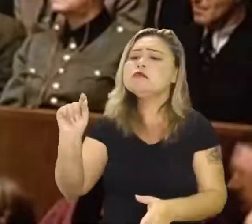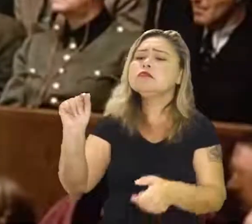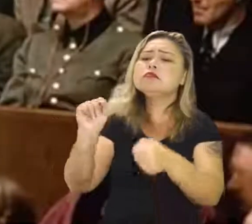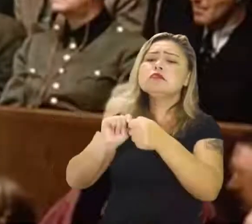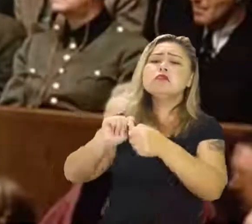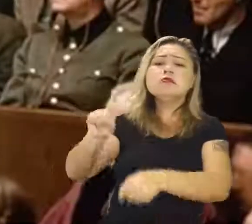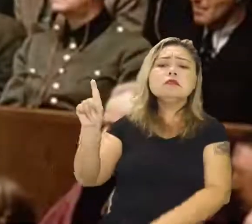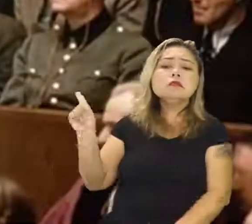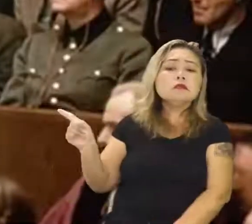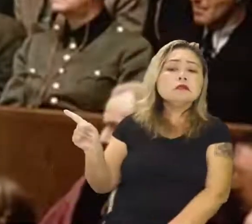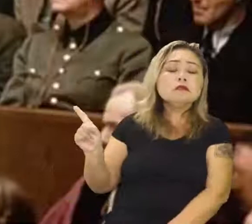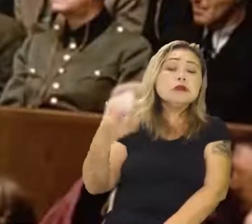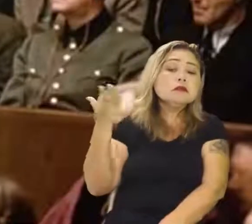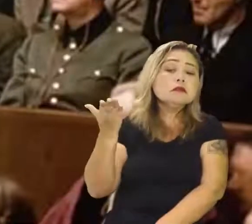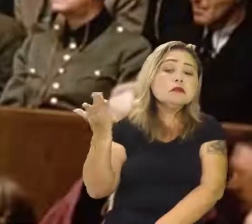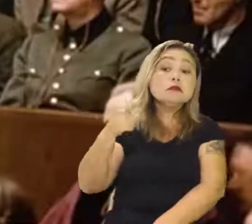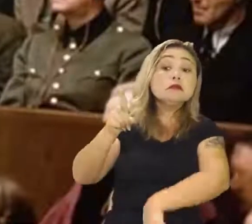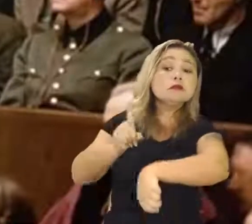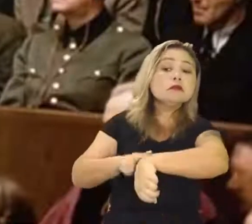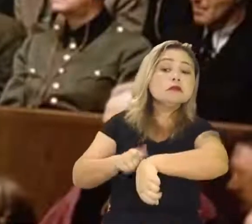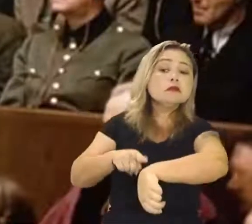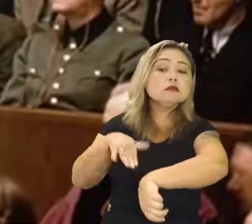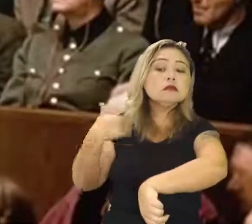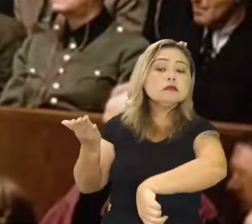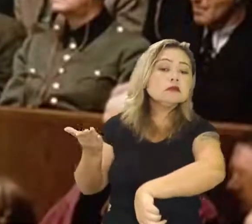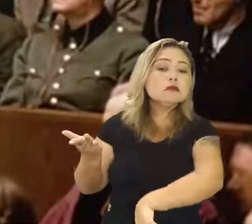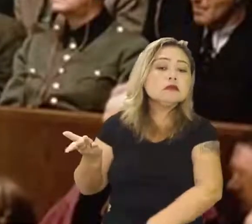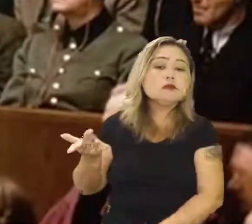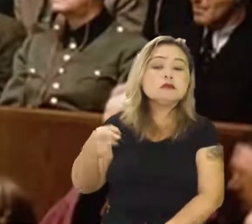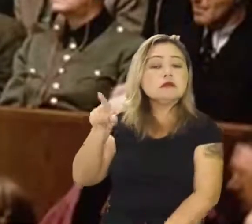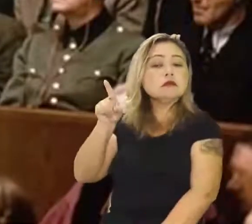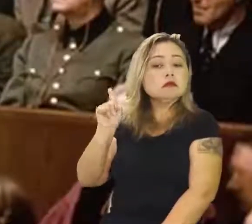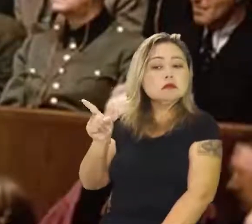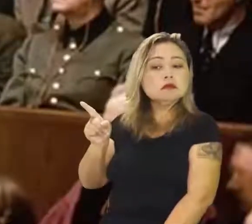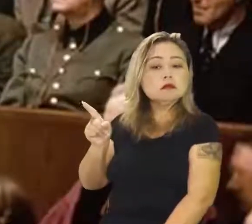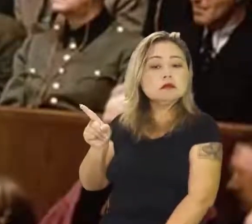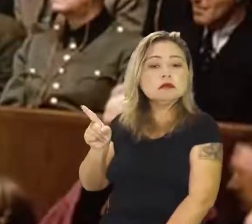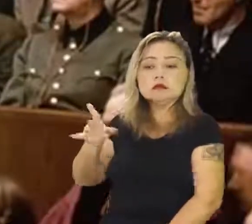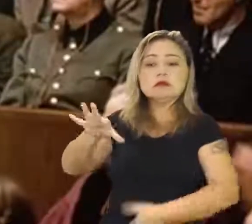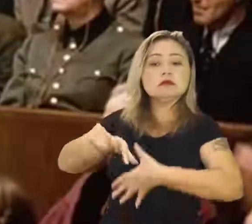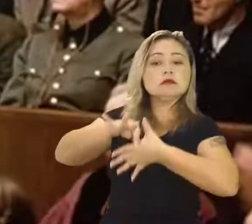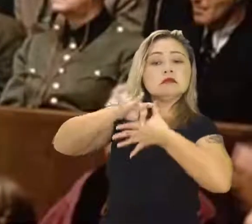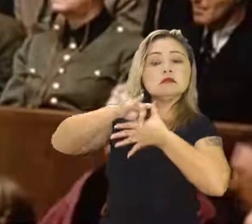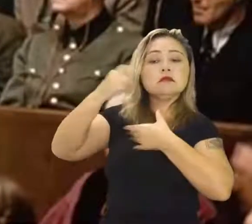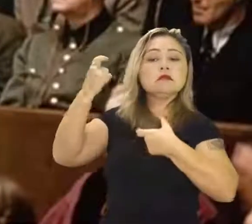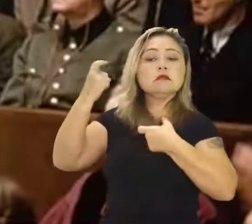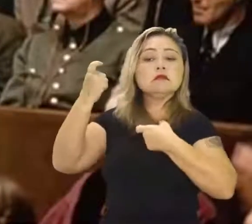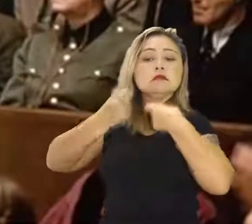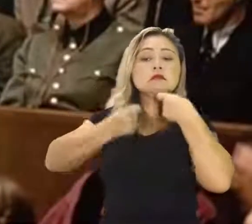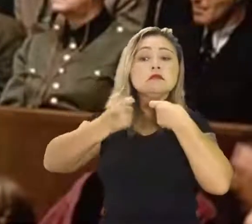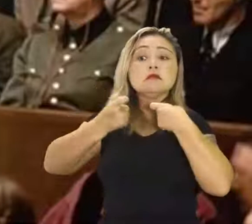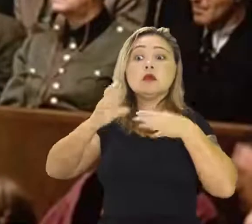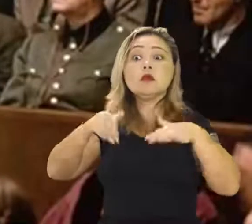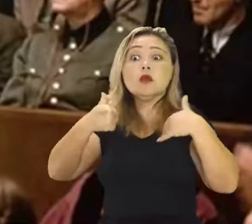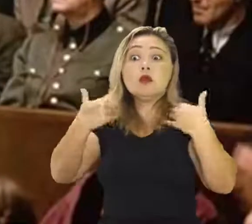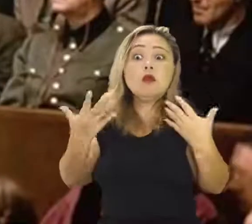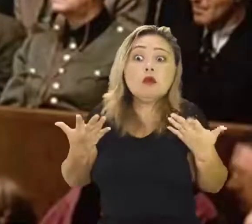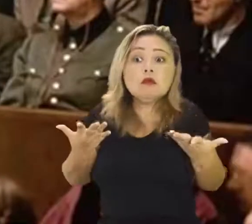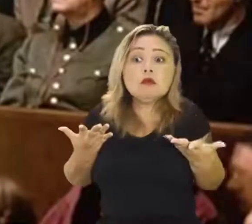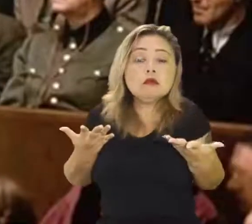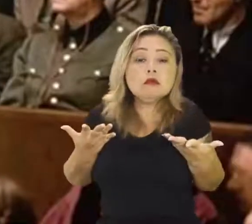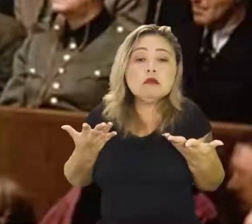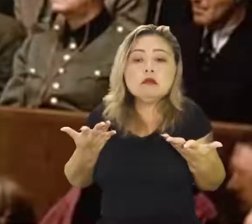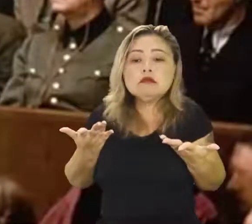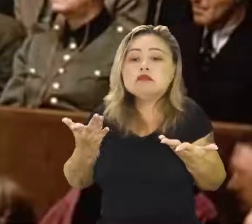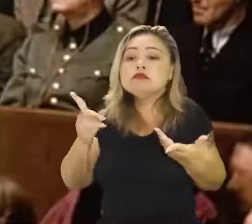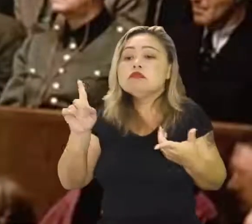fazer agora, nesse momento, com esses líderes de guerra? Qual será o